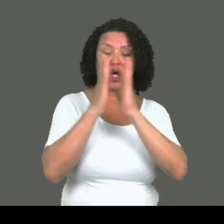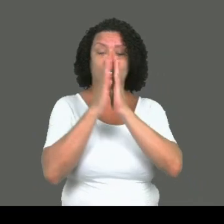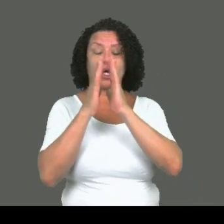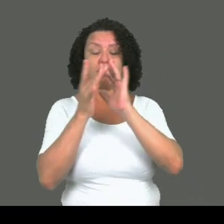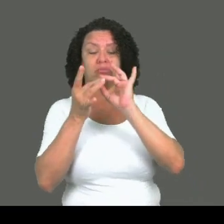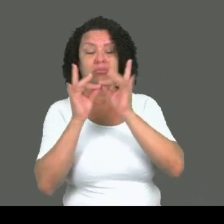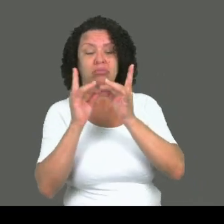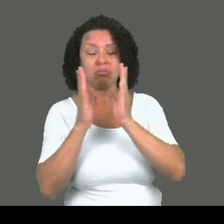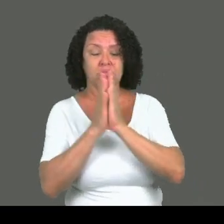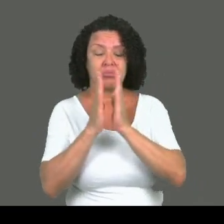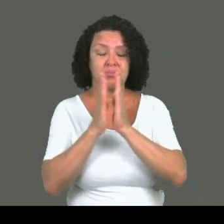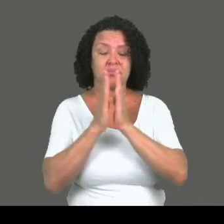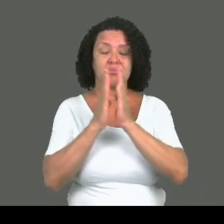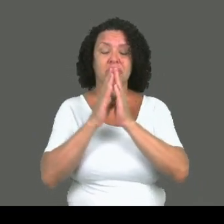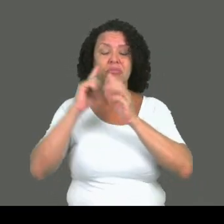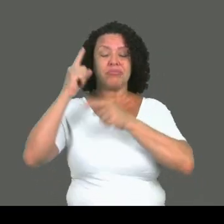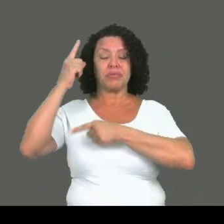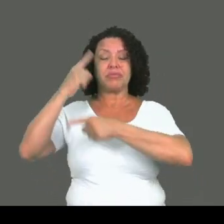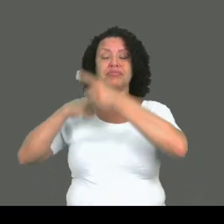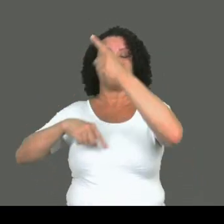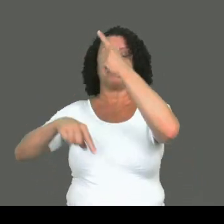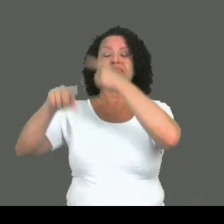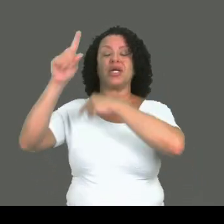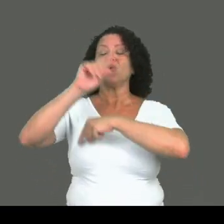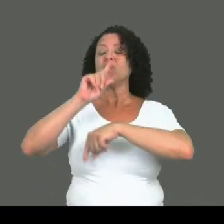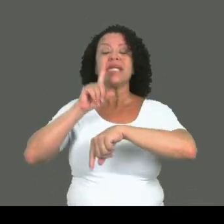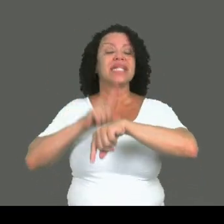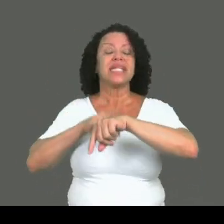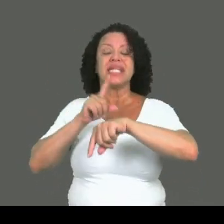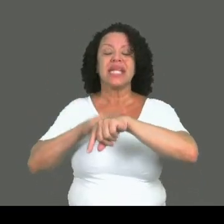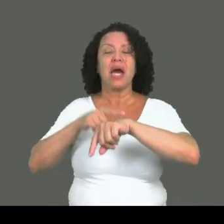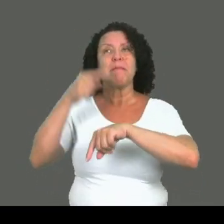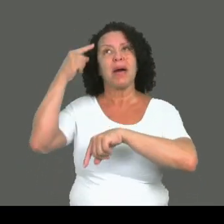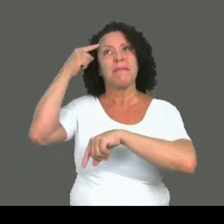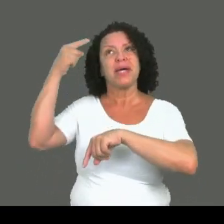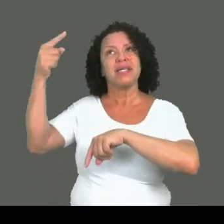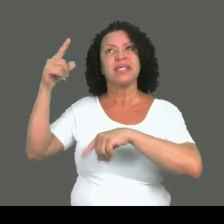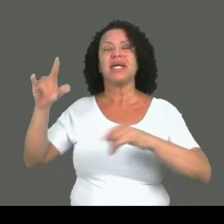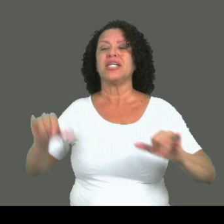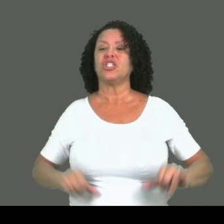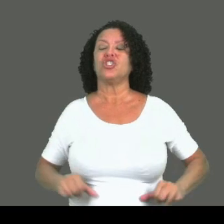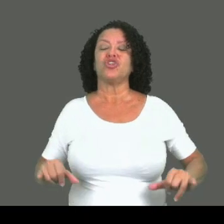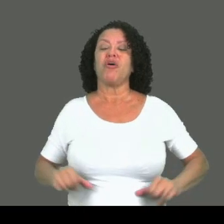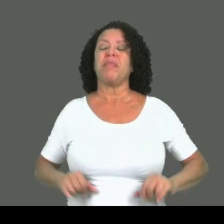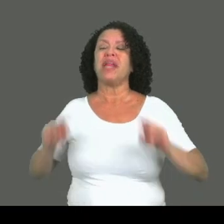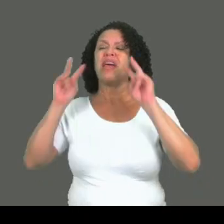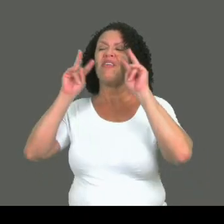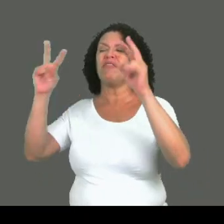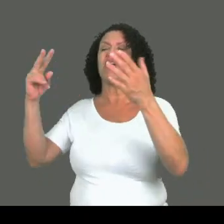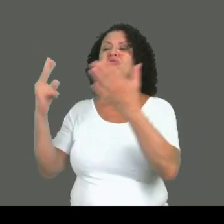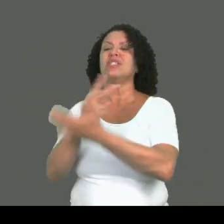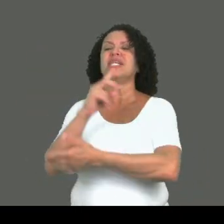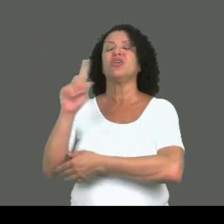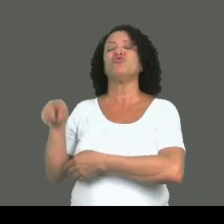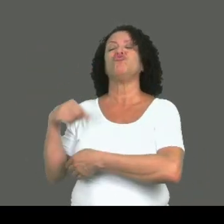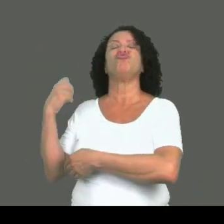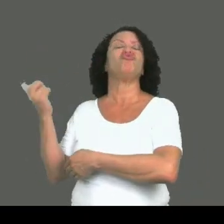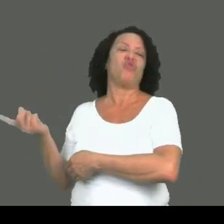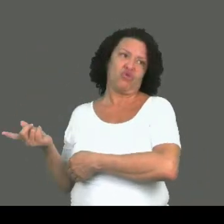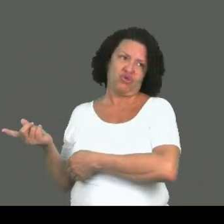a nossa evolução, não temos tempo para sofrer e ver os erros dos